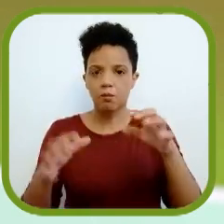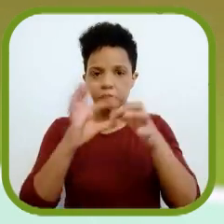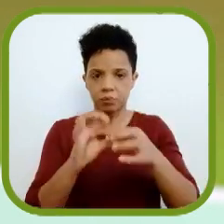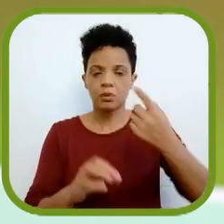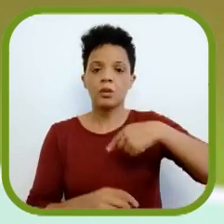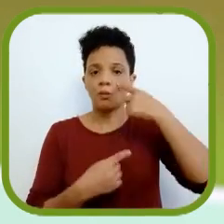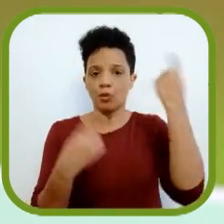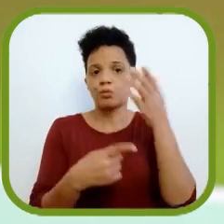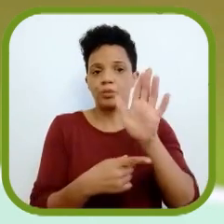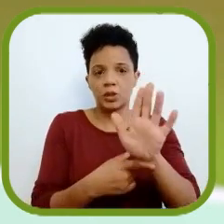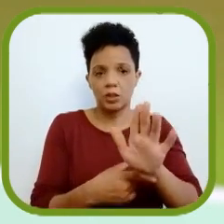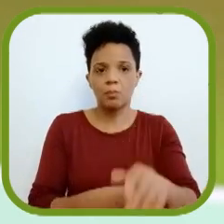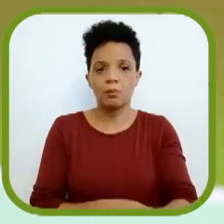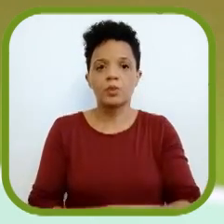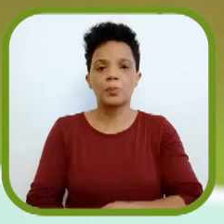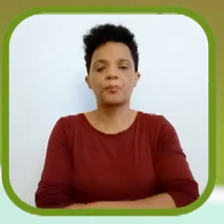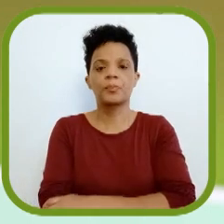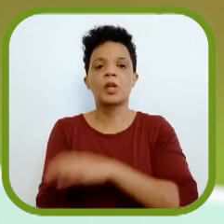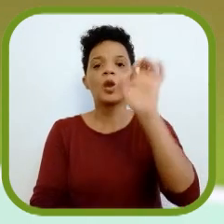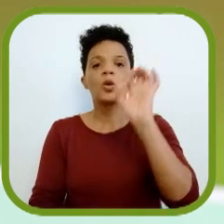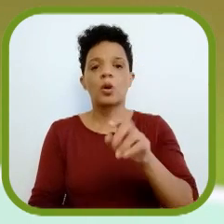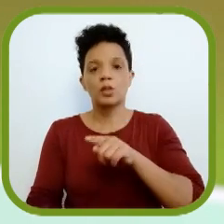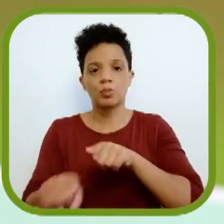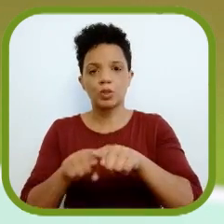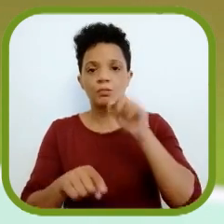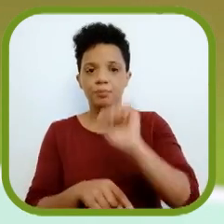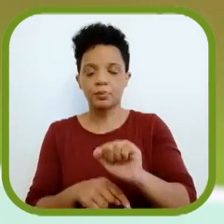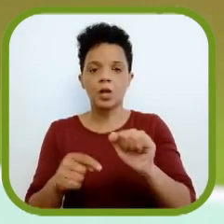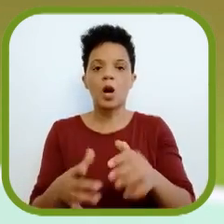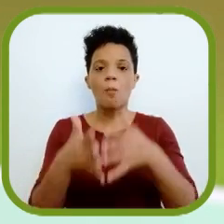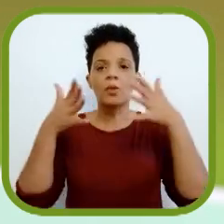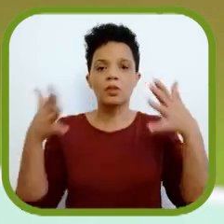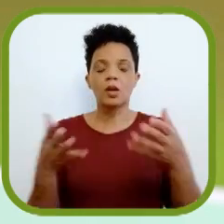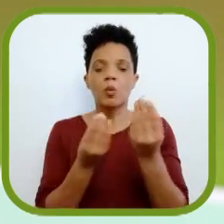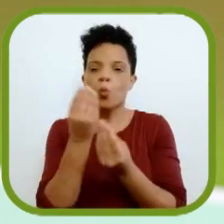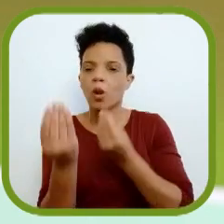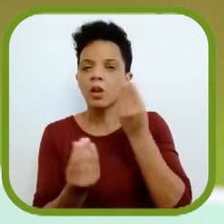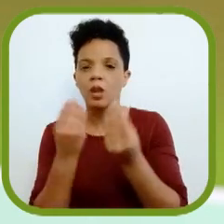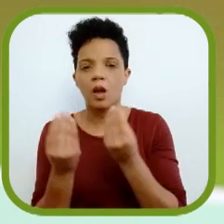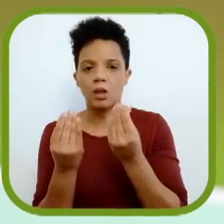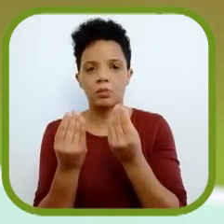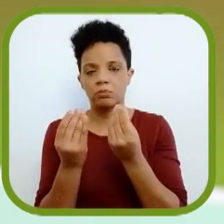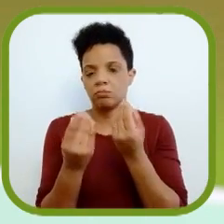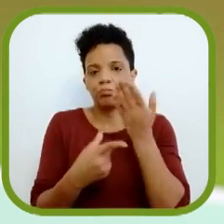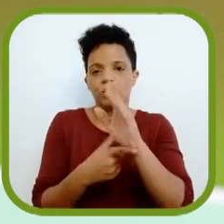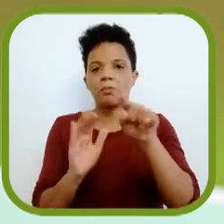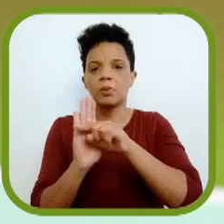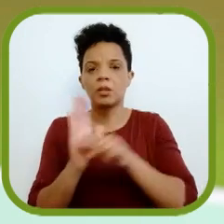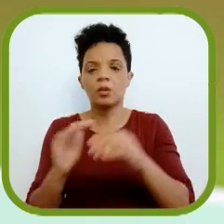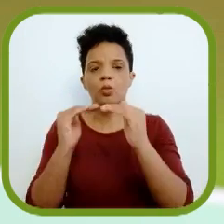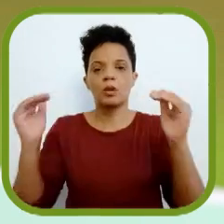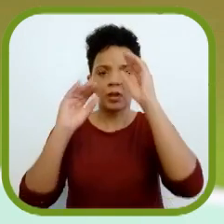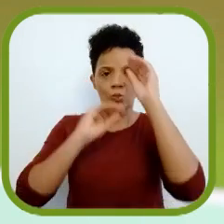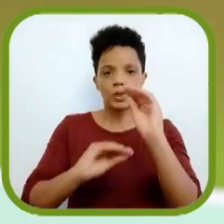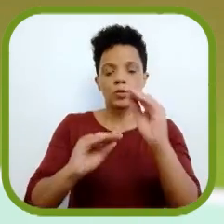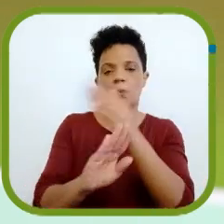investigação científica sobre isso, que mostra, por exemplo, que as cotas na política aumentaram a qualidade, medida, por